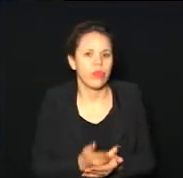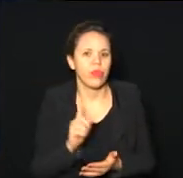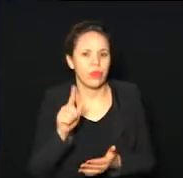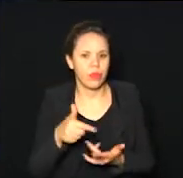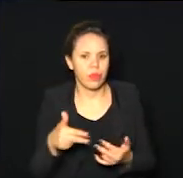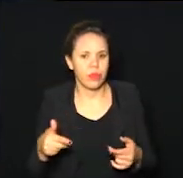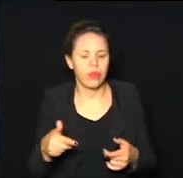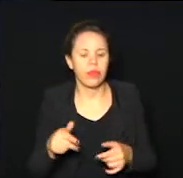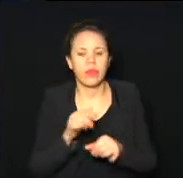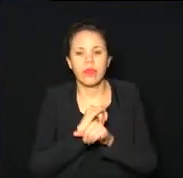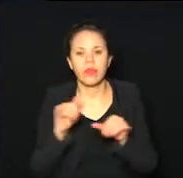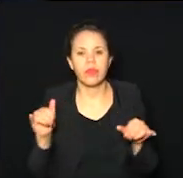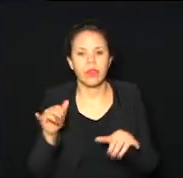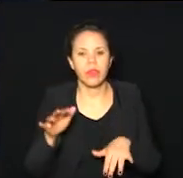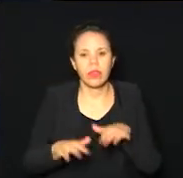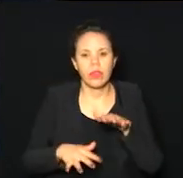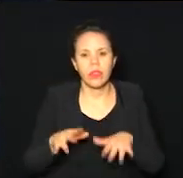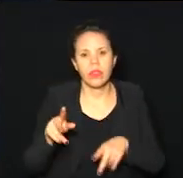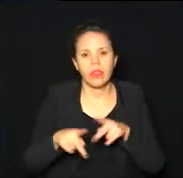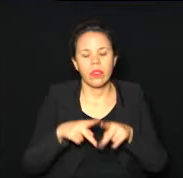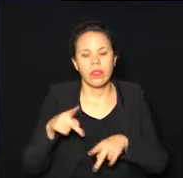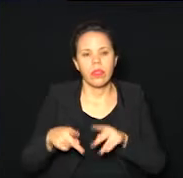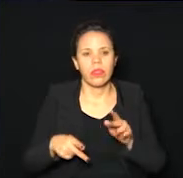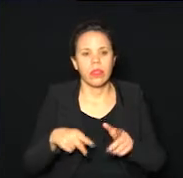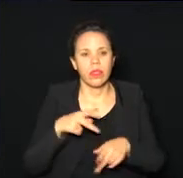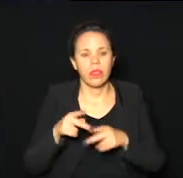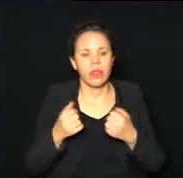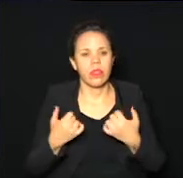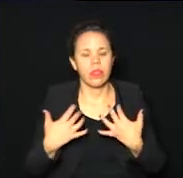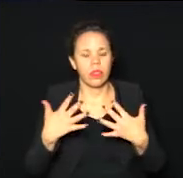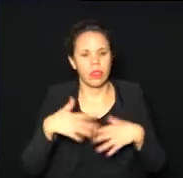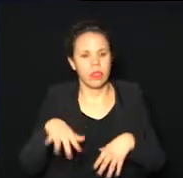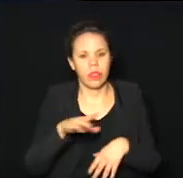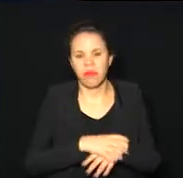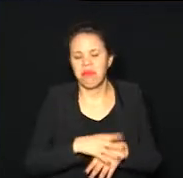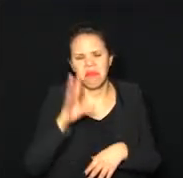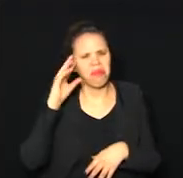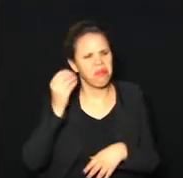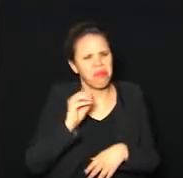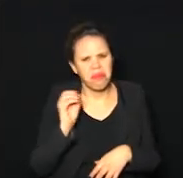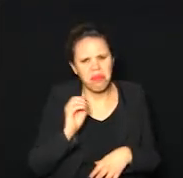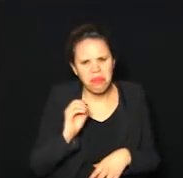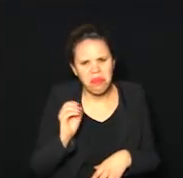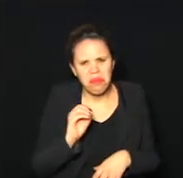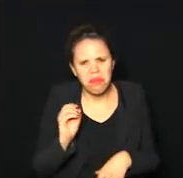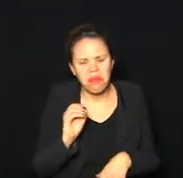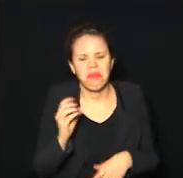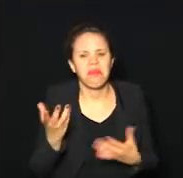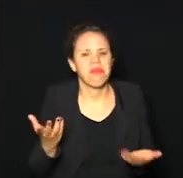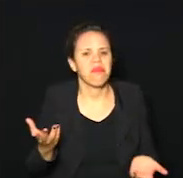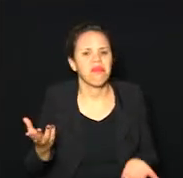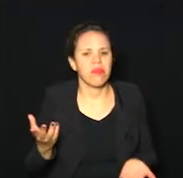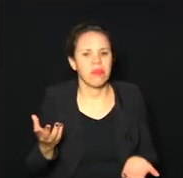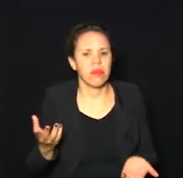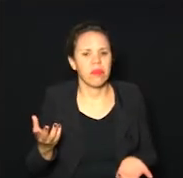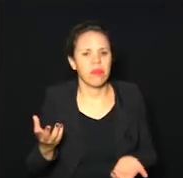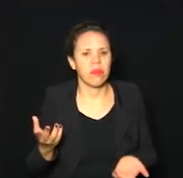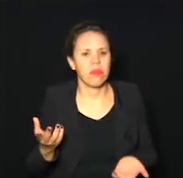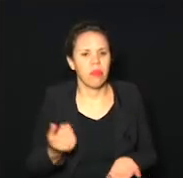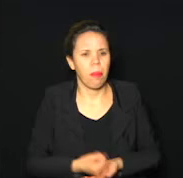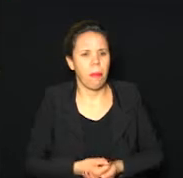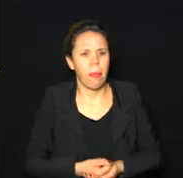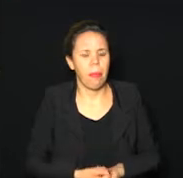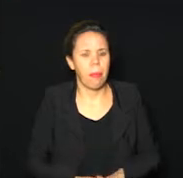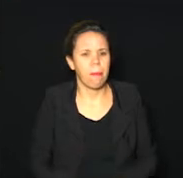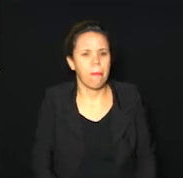de mensagem acaba levando a população a não entender ou a compreender que